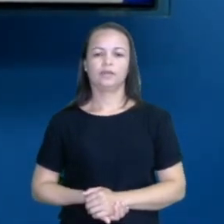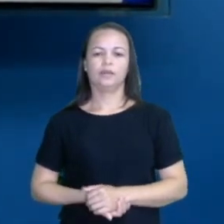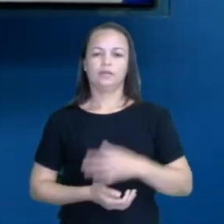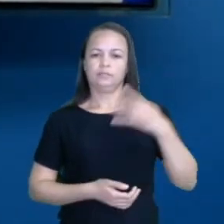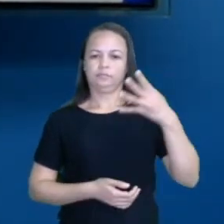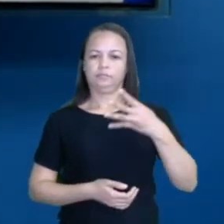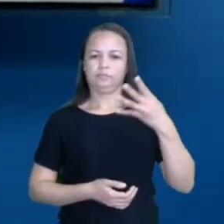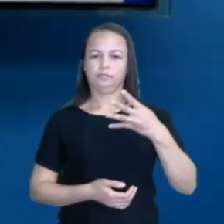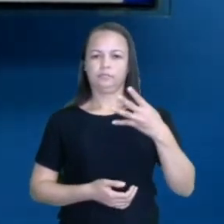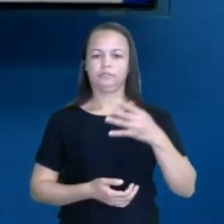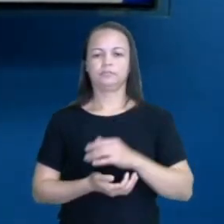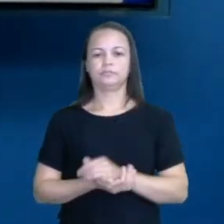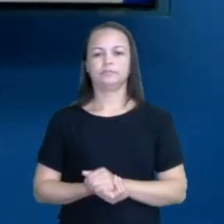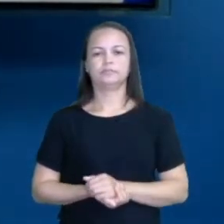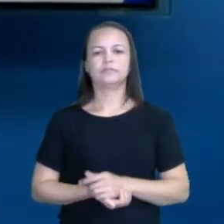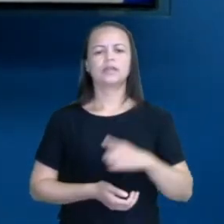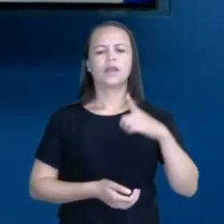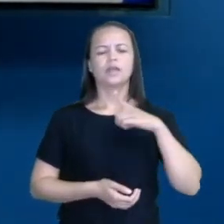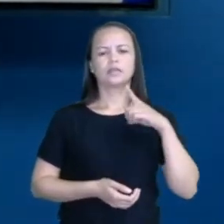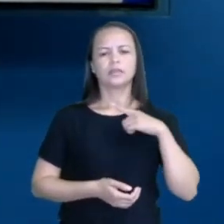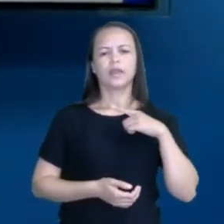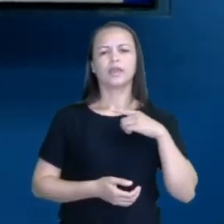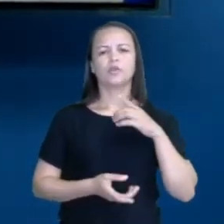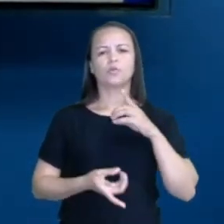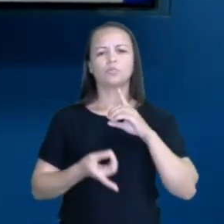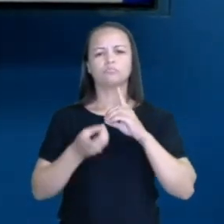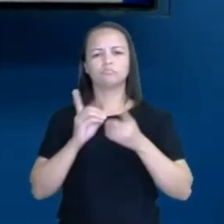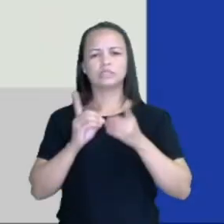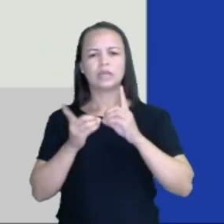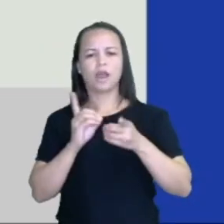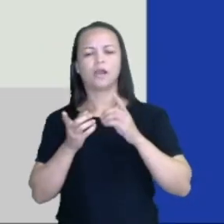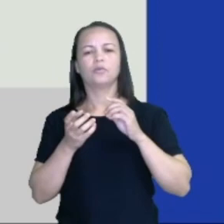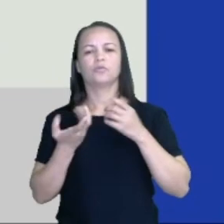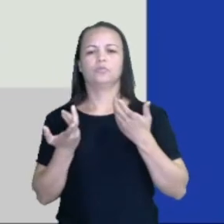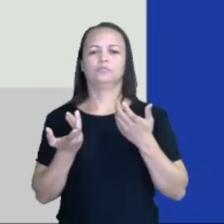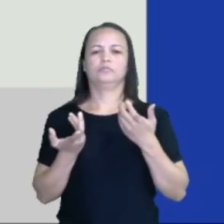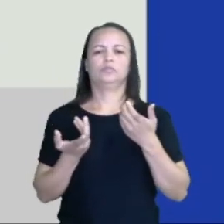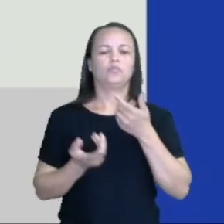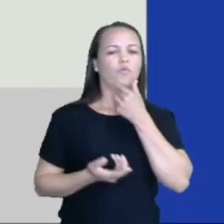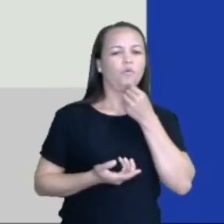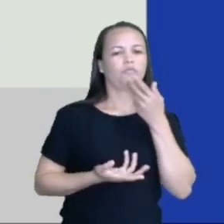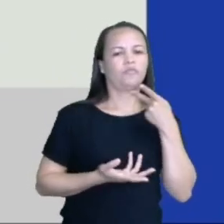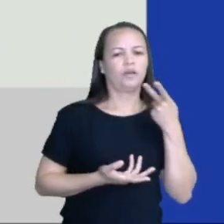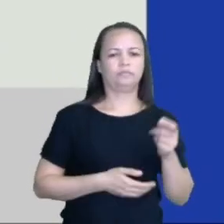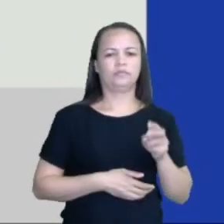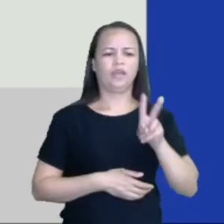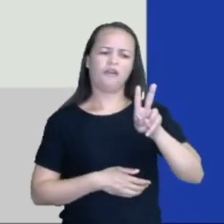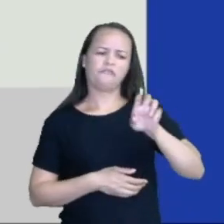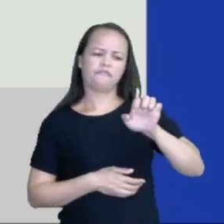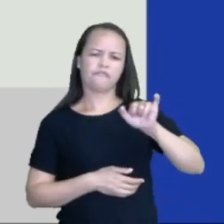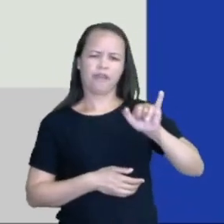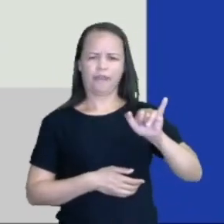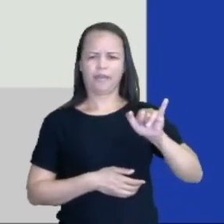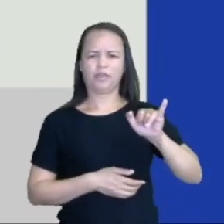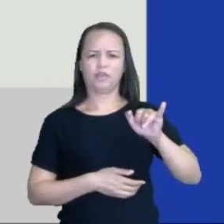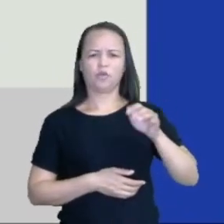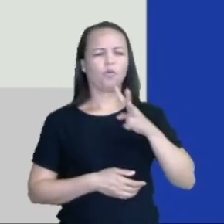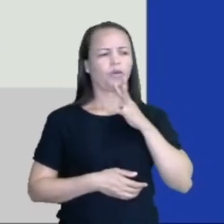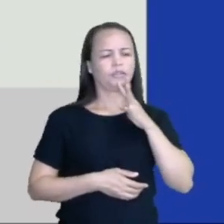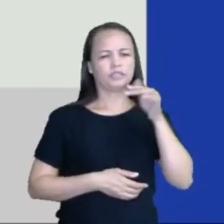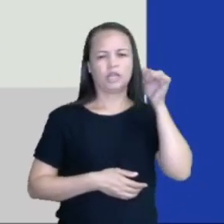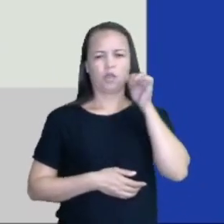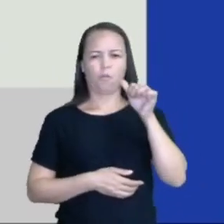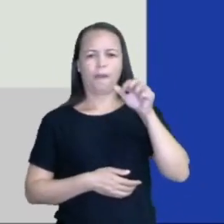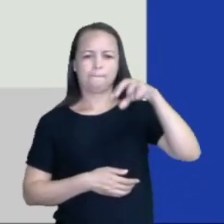Questão 4. Tem um diálogo, o homem diz o seguinte: véi, conheci uma mina maneira hoje.